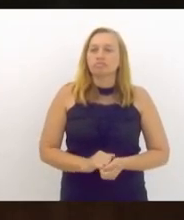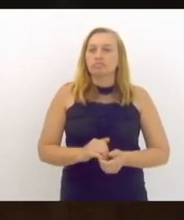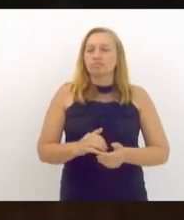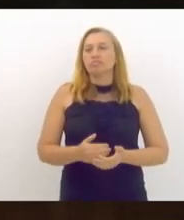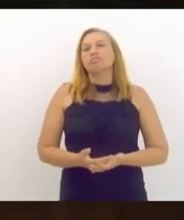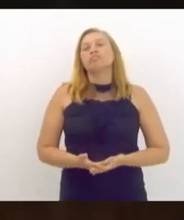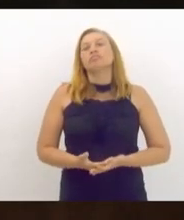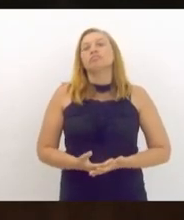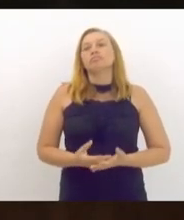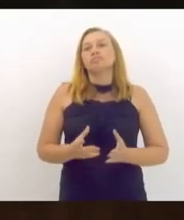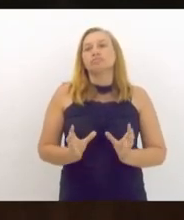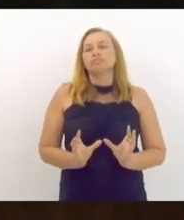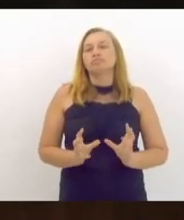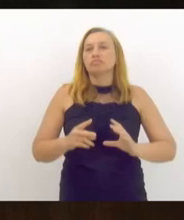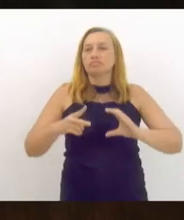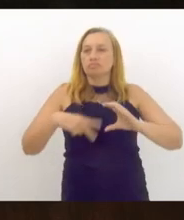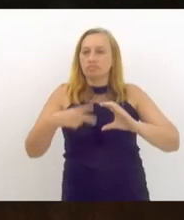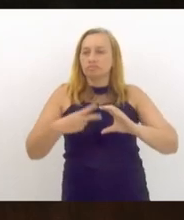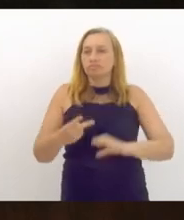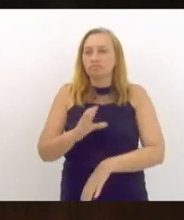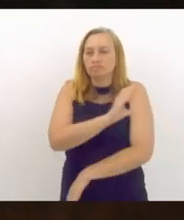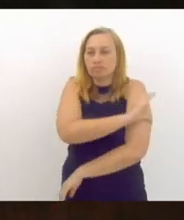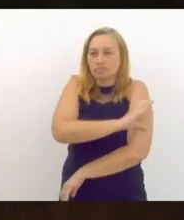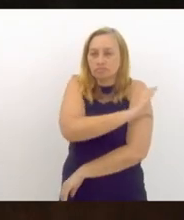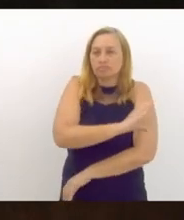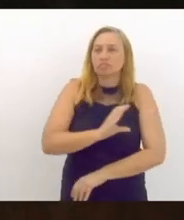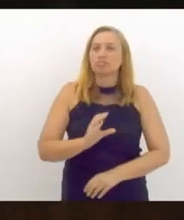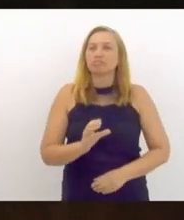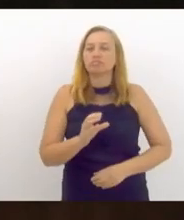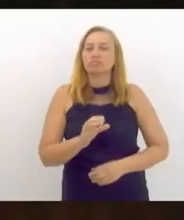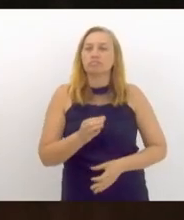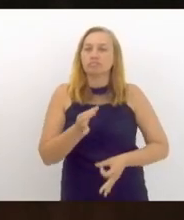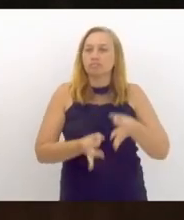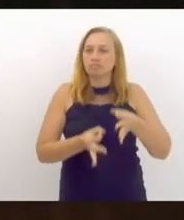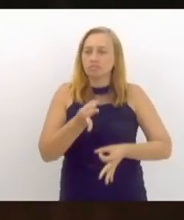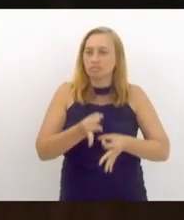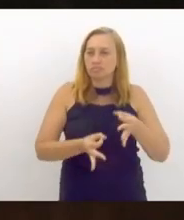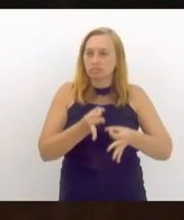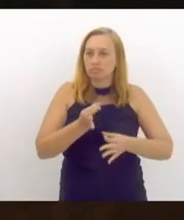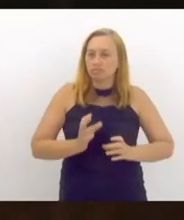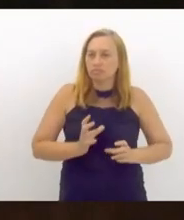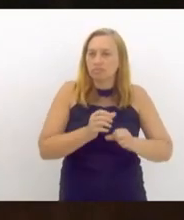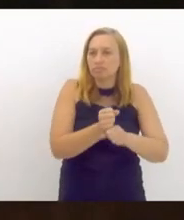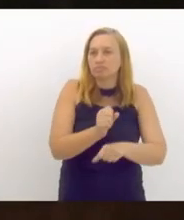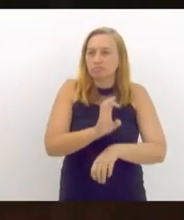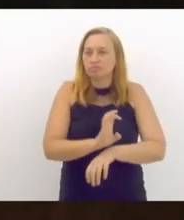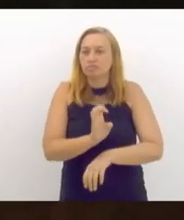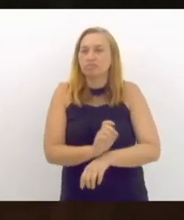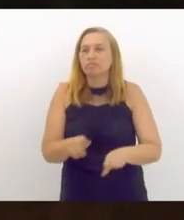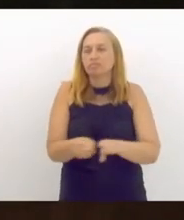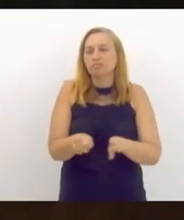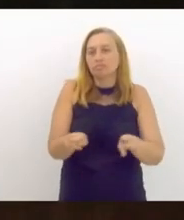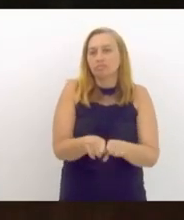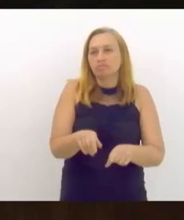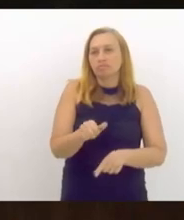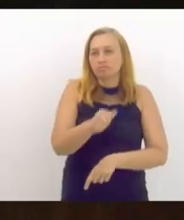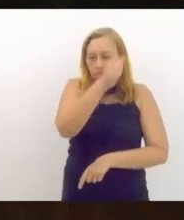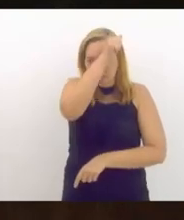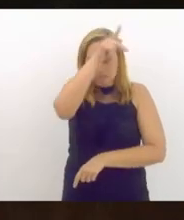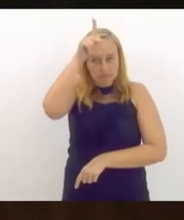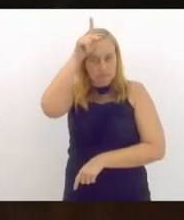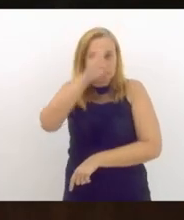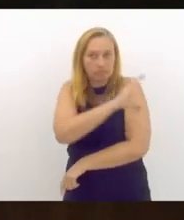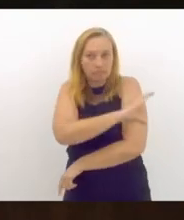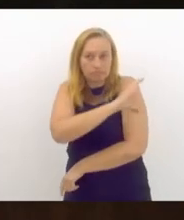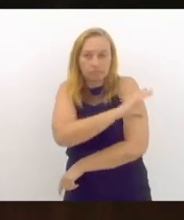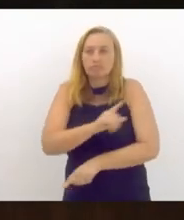de Contas do Estado, passou também pela Prefeitura de Macaé e em São João da Barra. E,